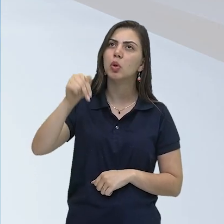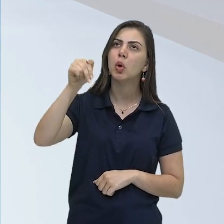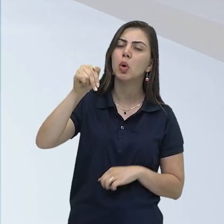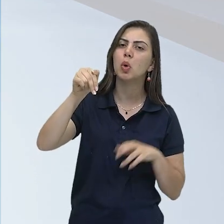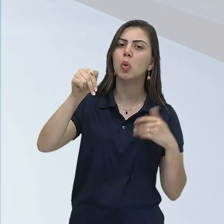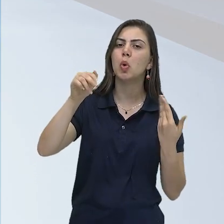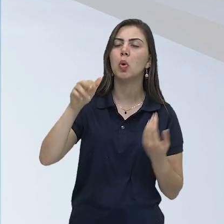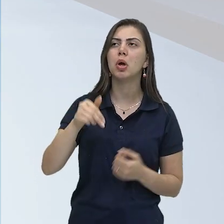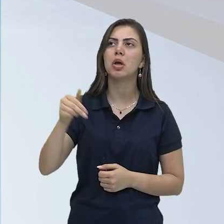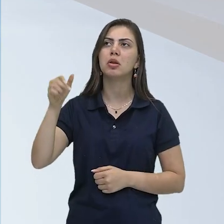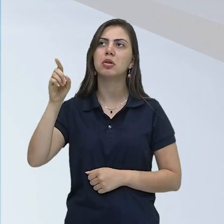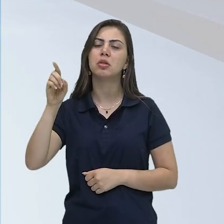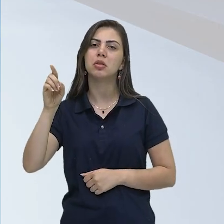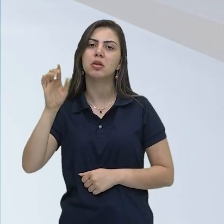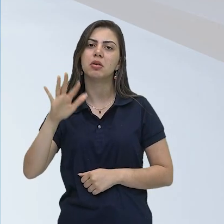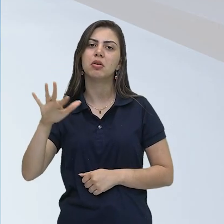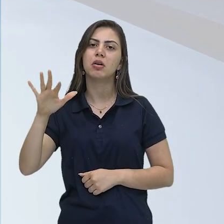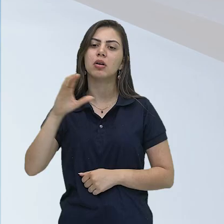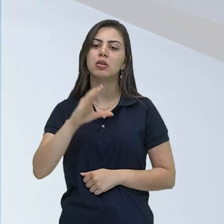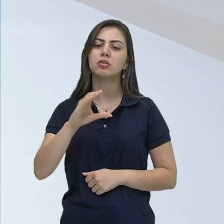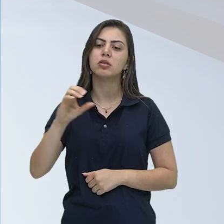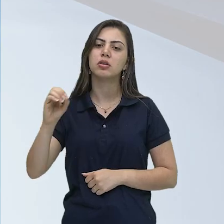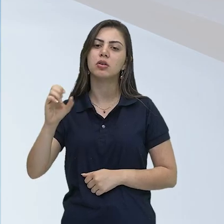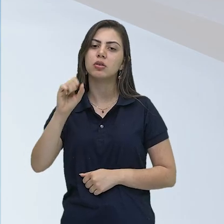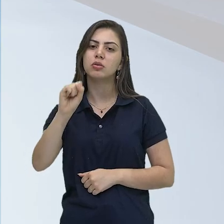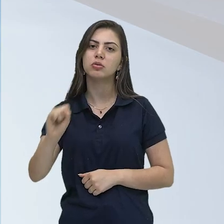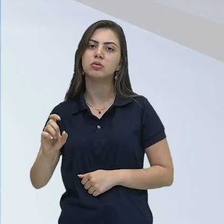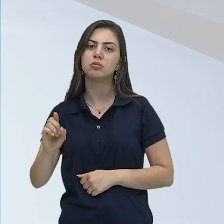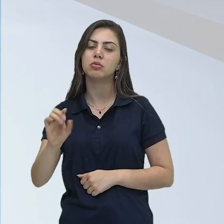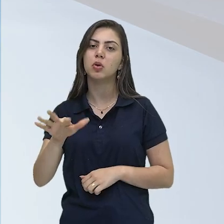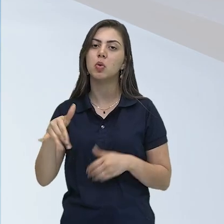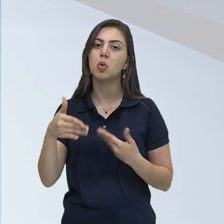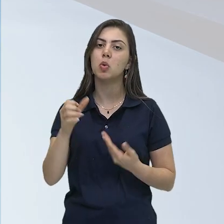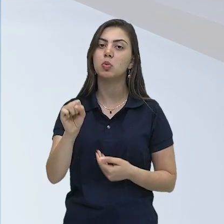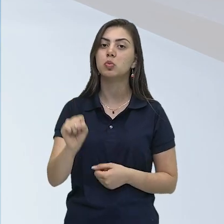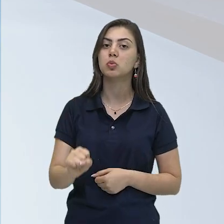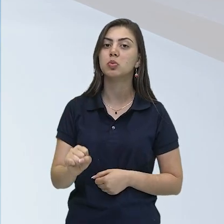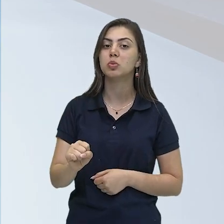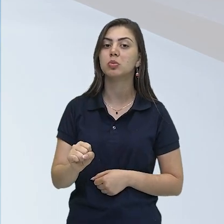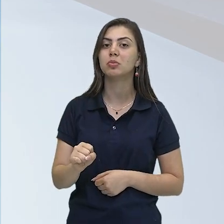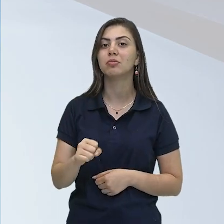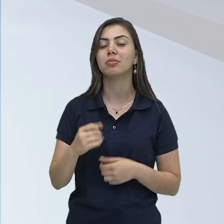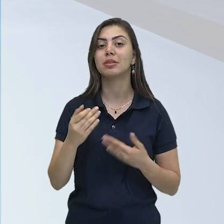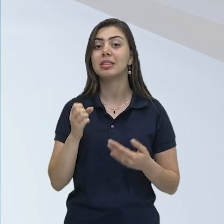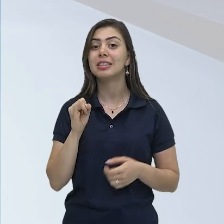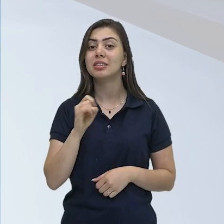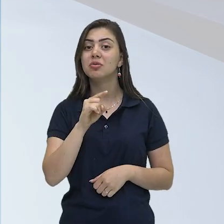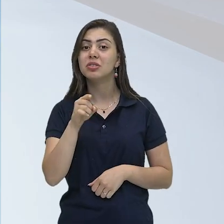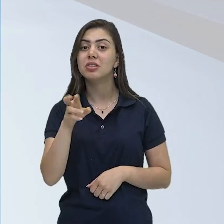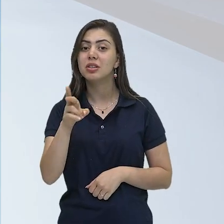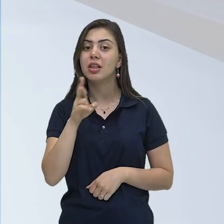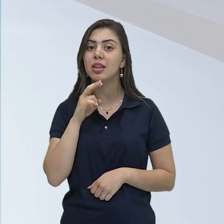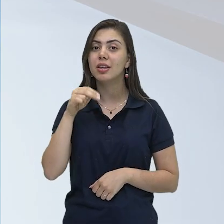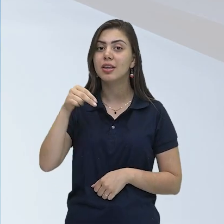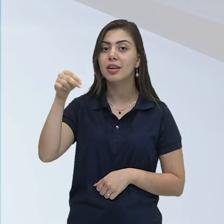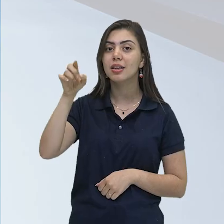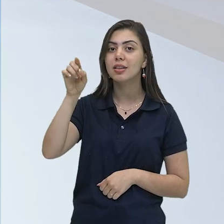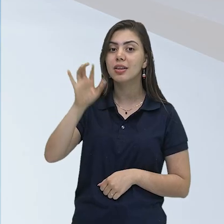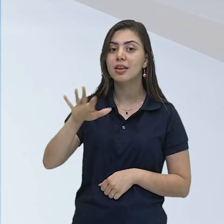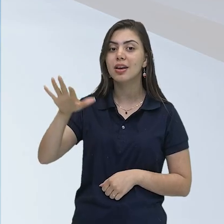no nordeste, no sudeste, centro-oeste ou no sul? Quem falou